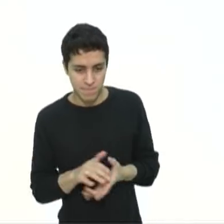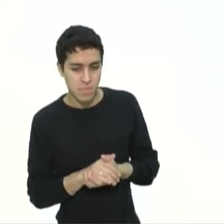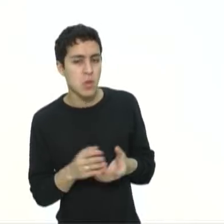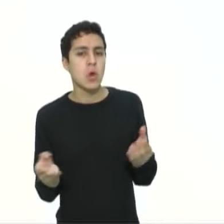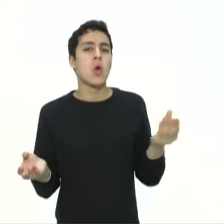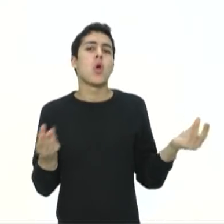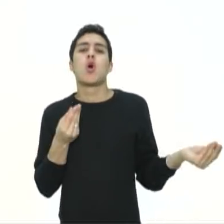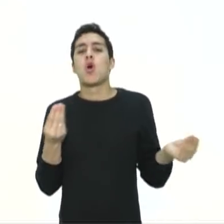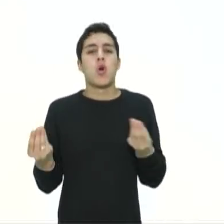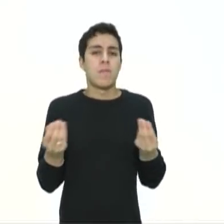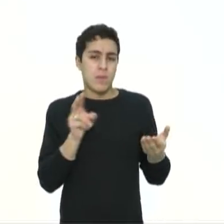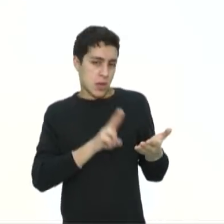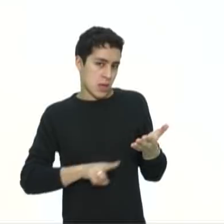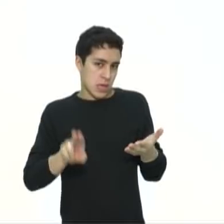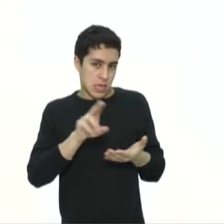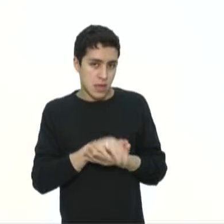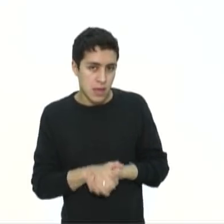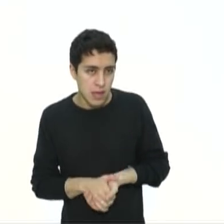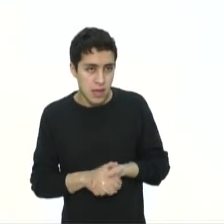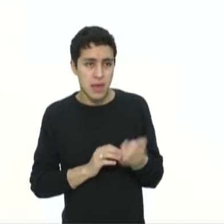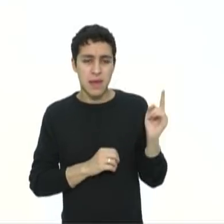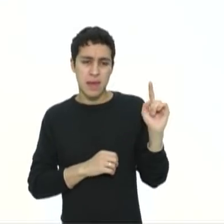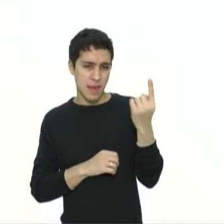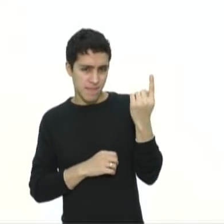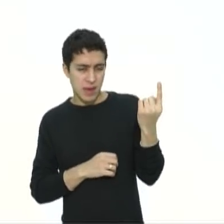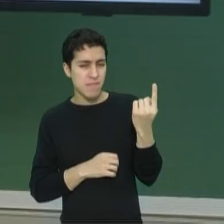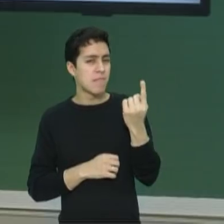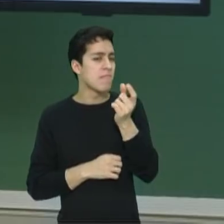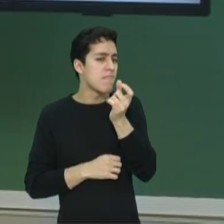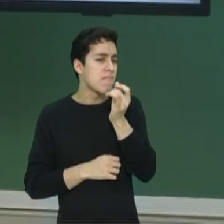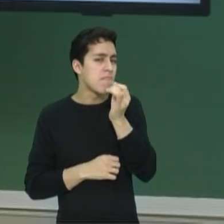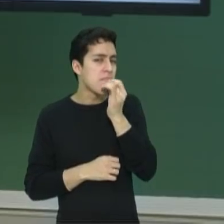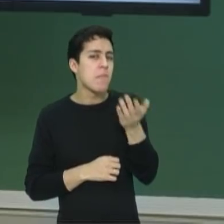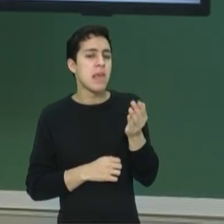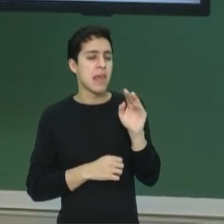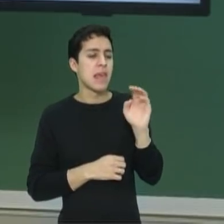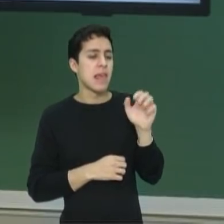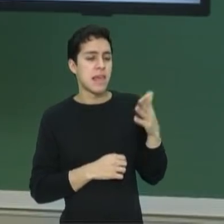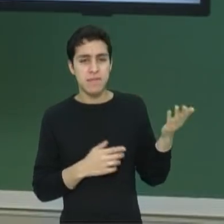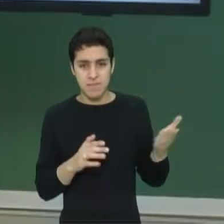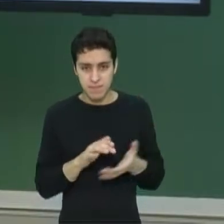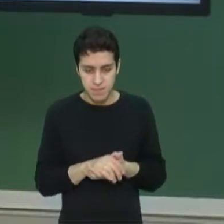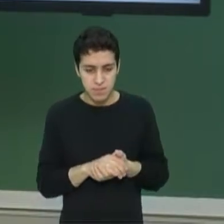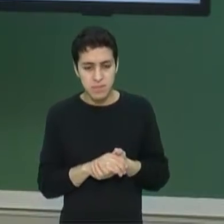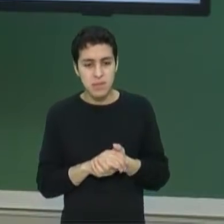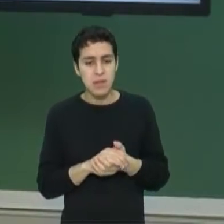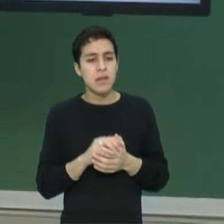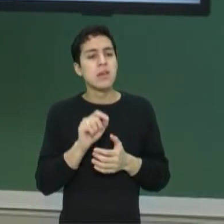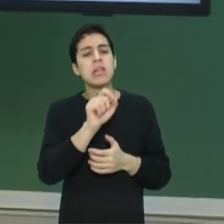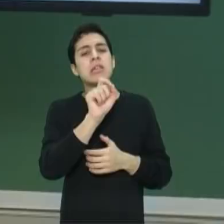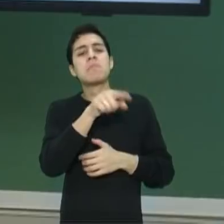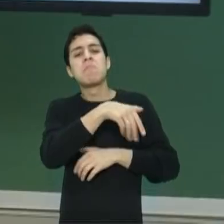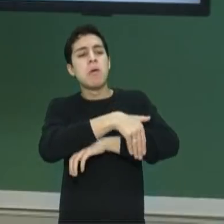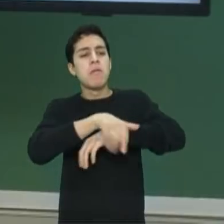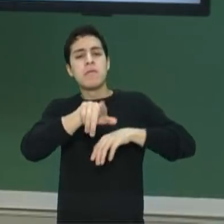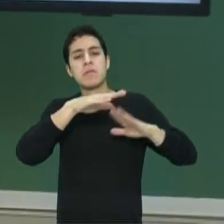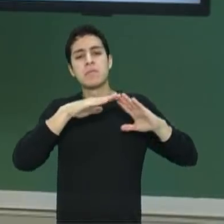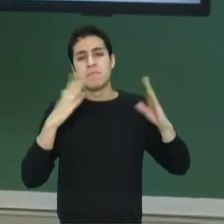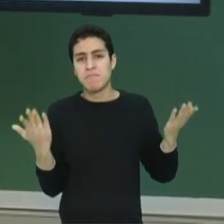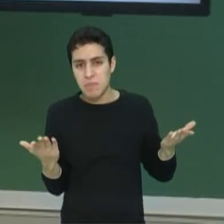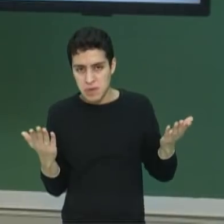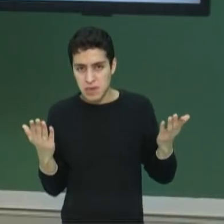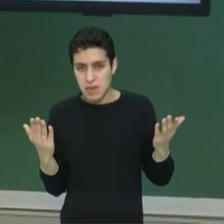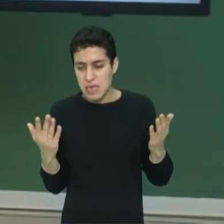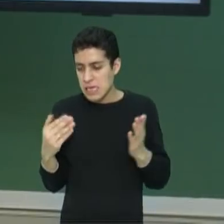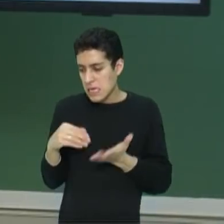né? Por exemplo, a primeira que a gente trouxe de exemplo, em. Quando eu digo assim: que rua você mora? Opa, a frase já